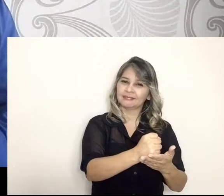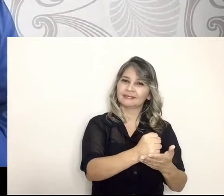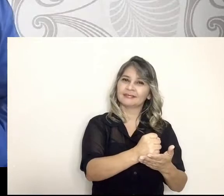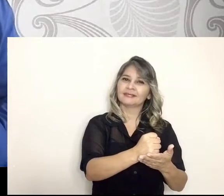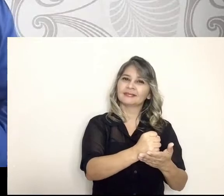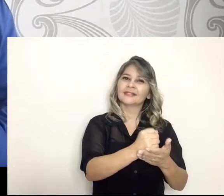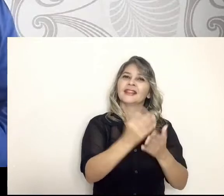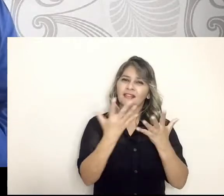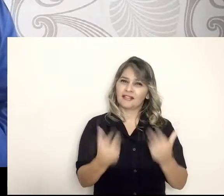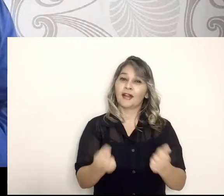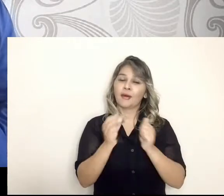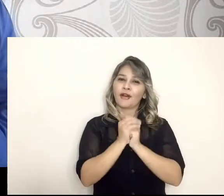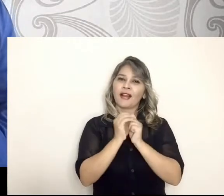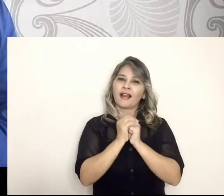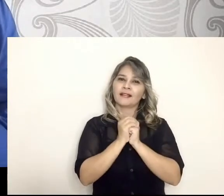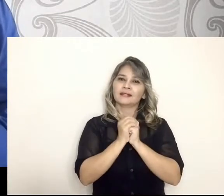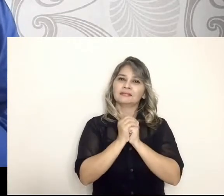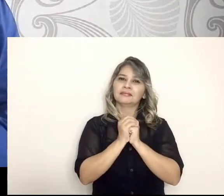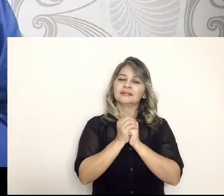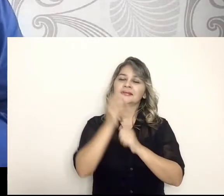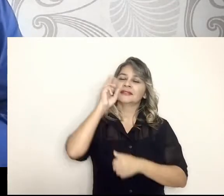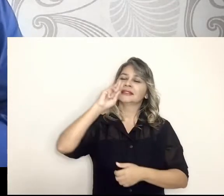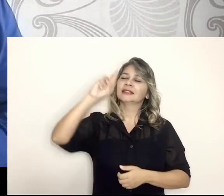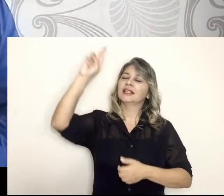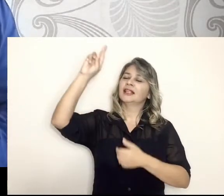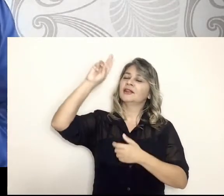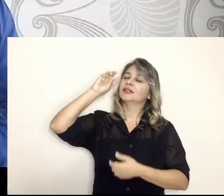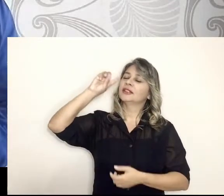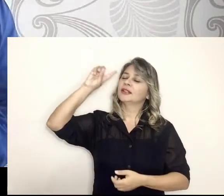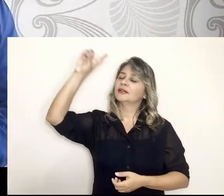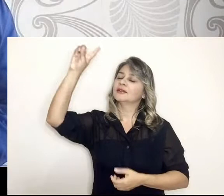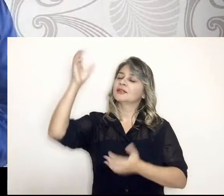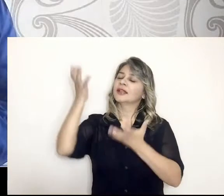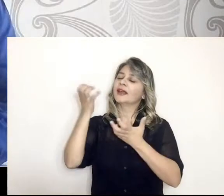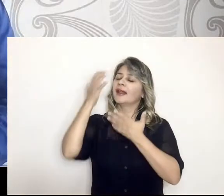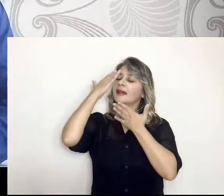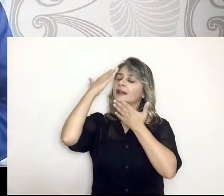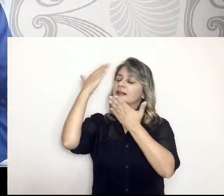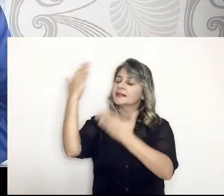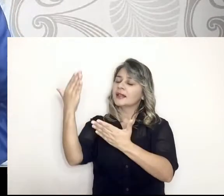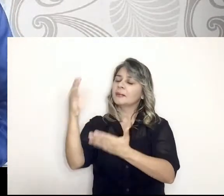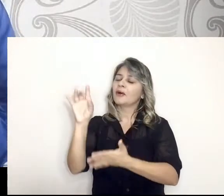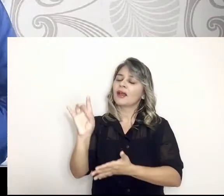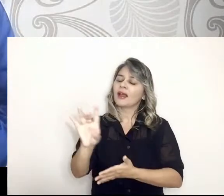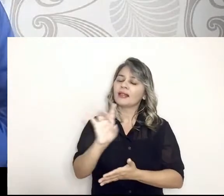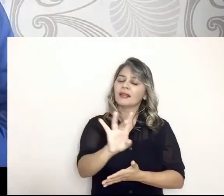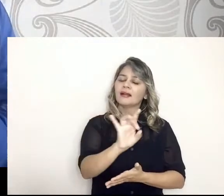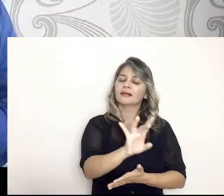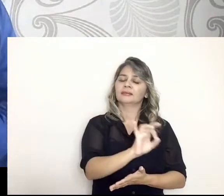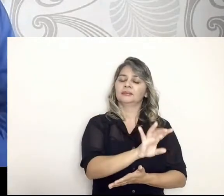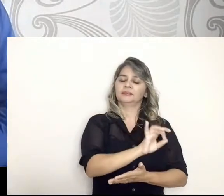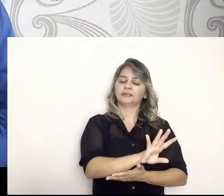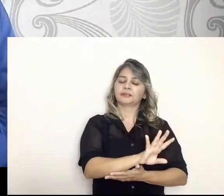mensagem informando que aquela oferta foi em favor da campanha Compartilhando Esperança. Contamos